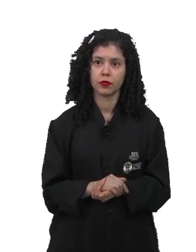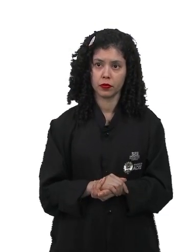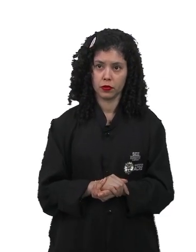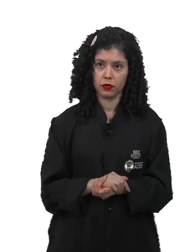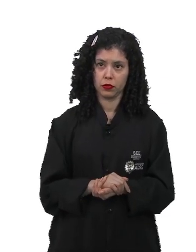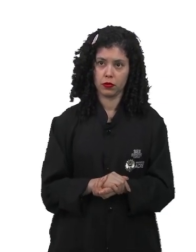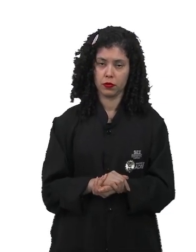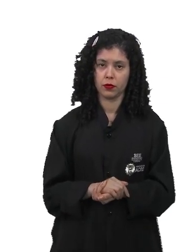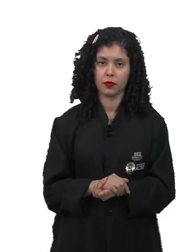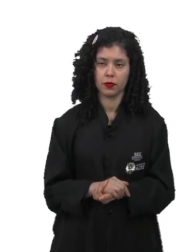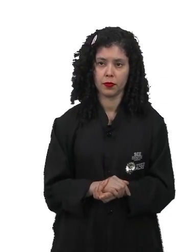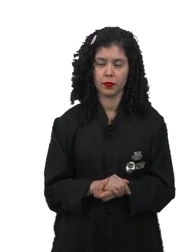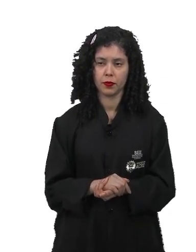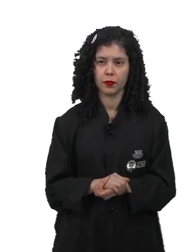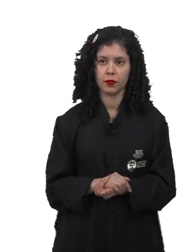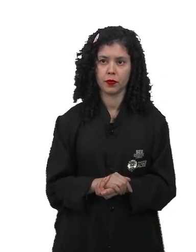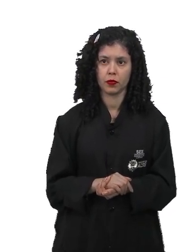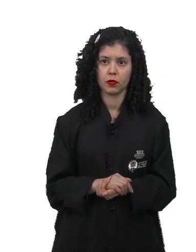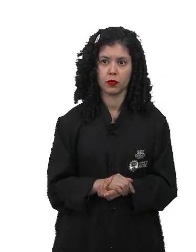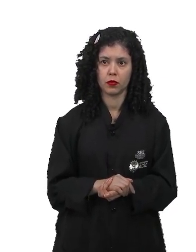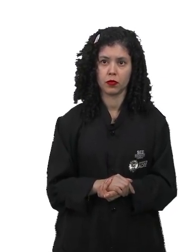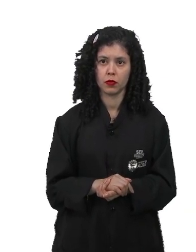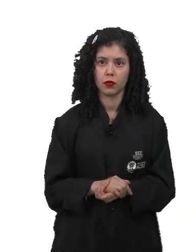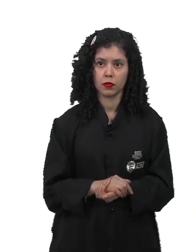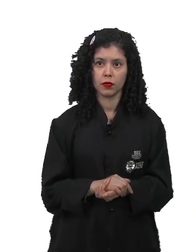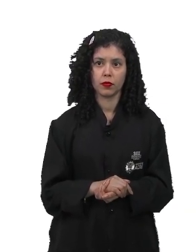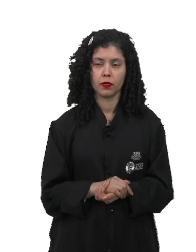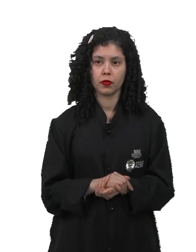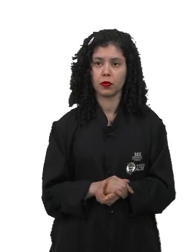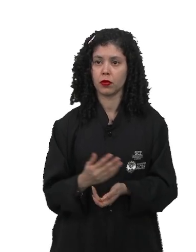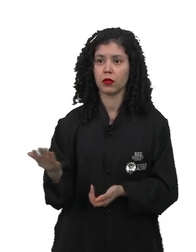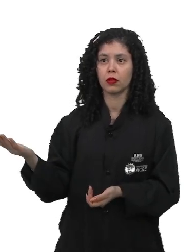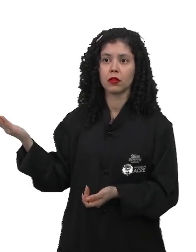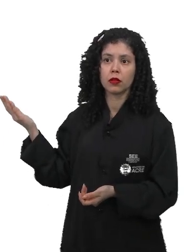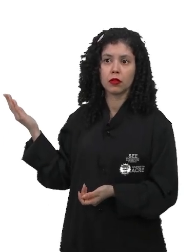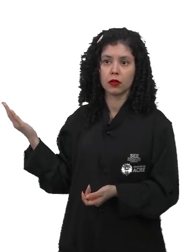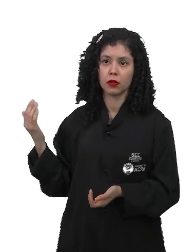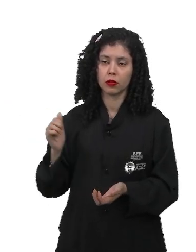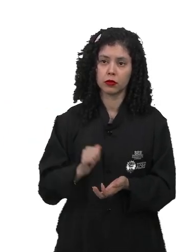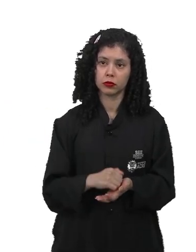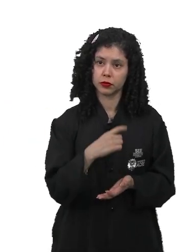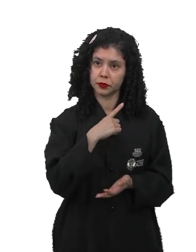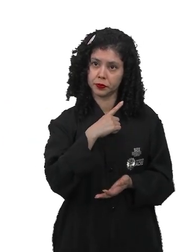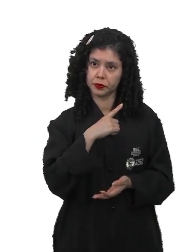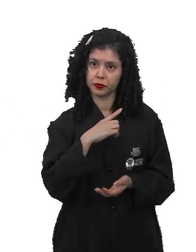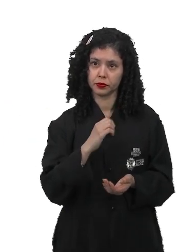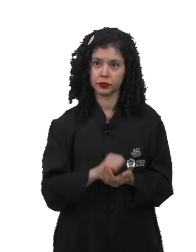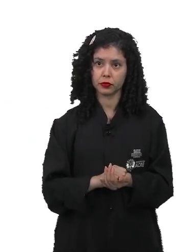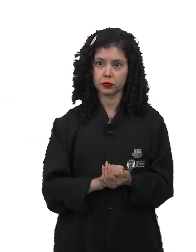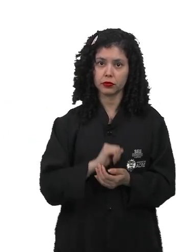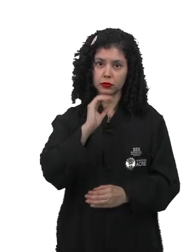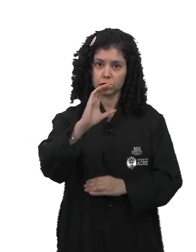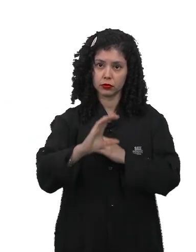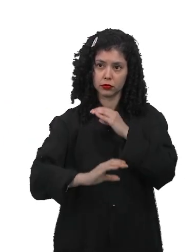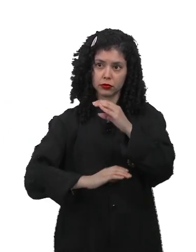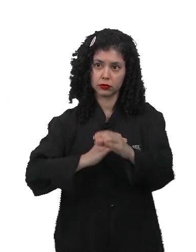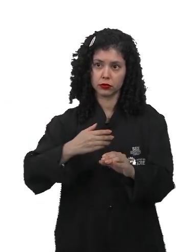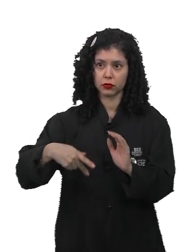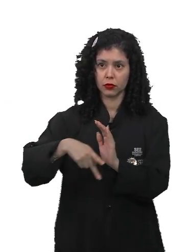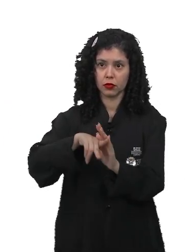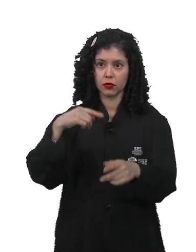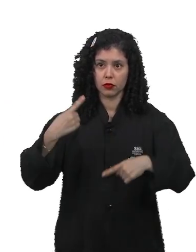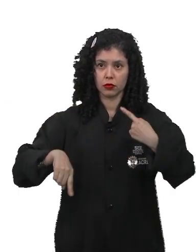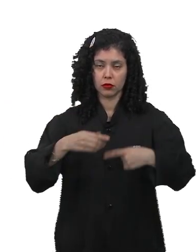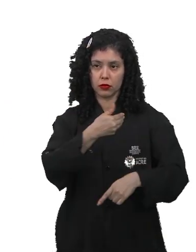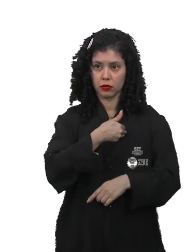aí desses programas de assistência social? Nós temos aqui um ciclo de políticas